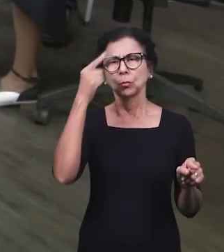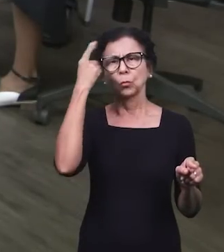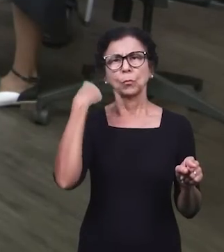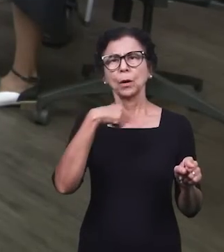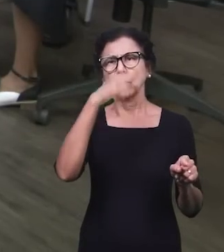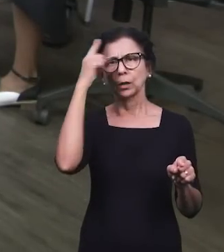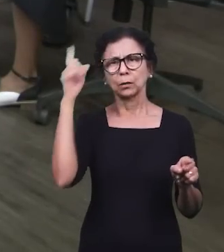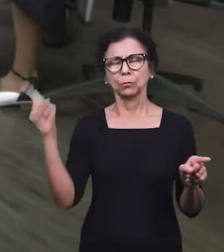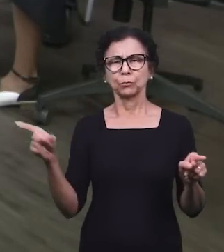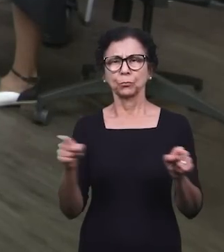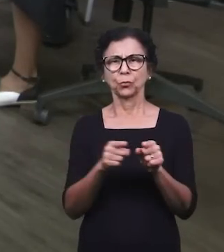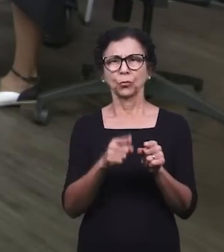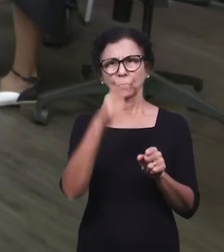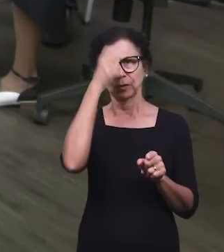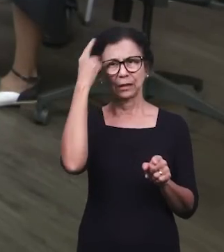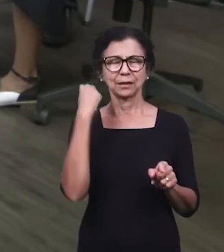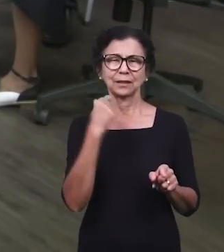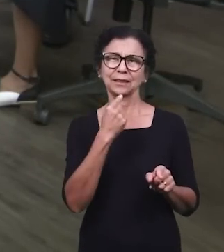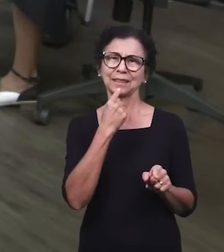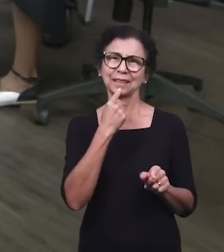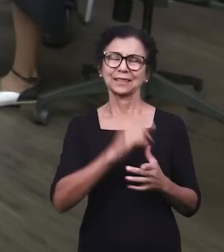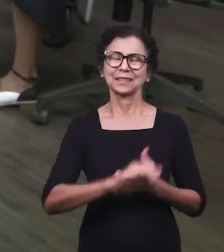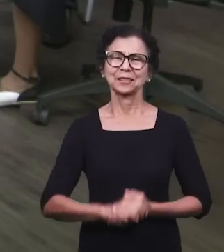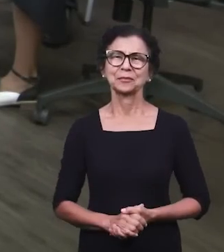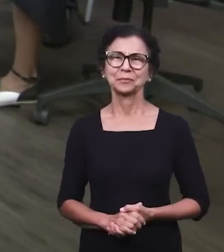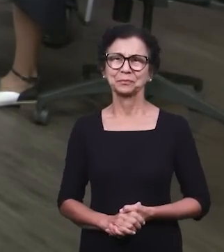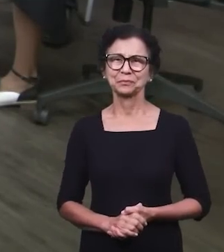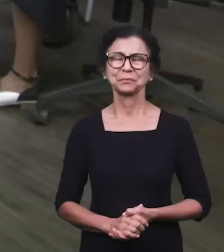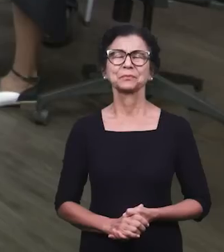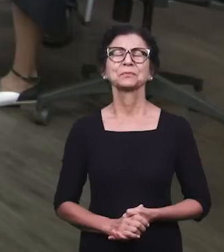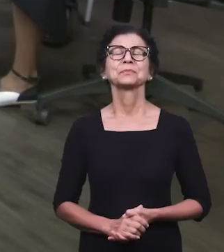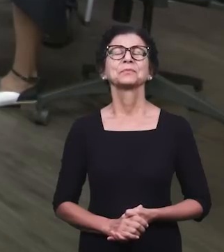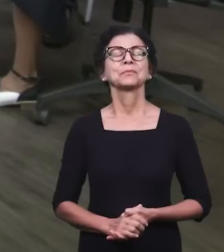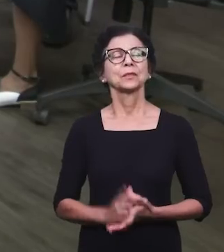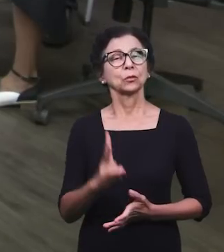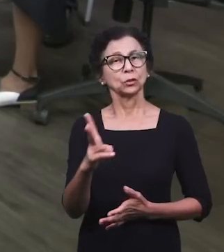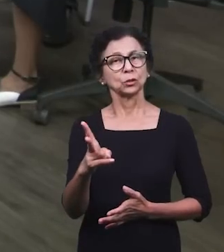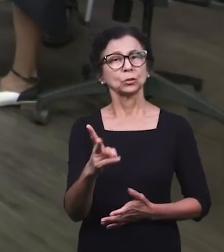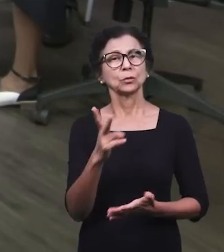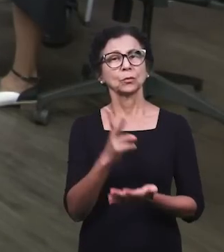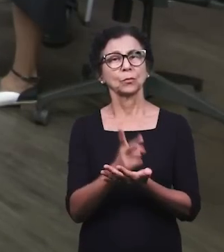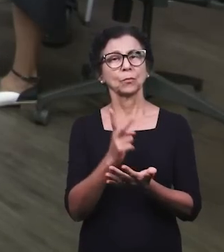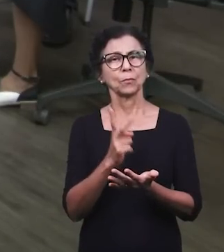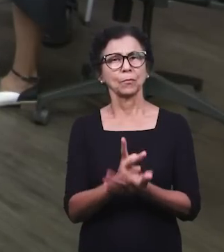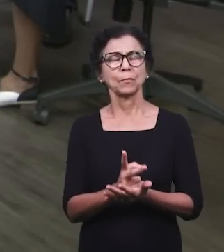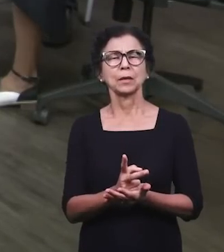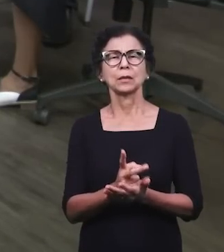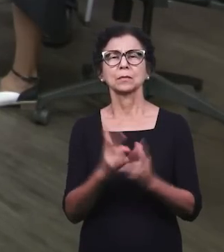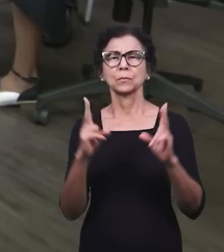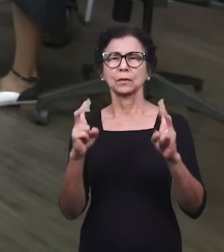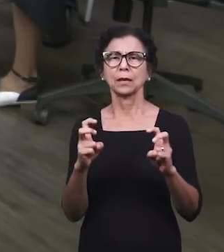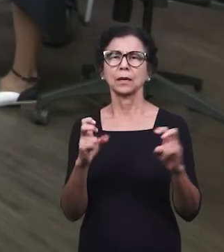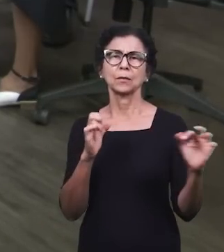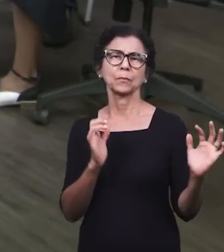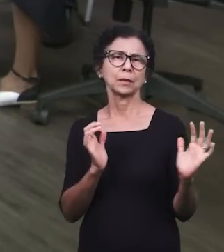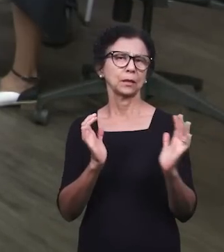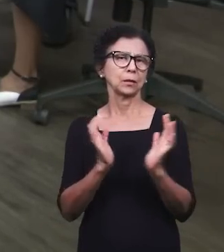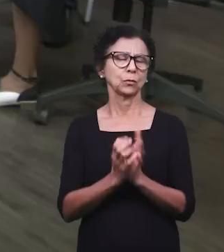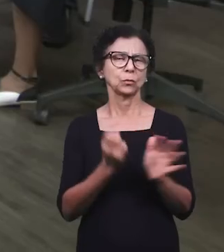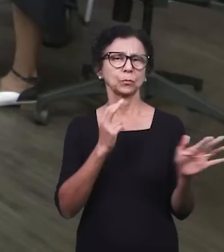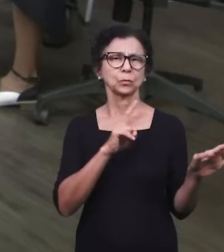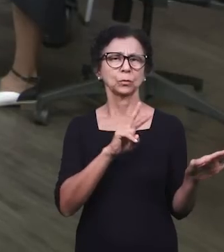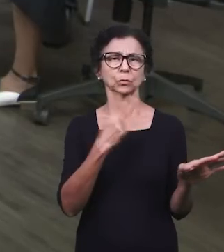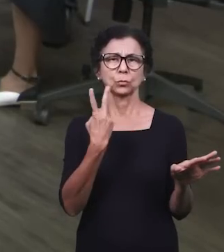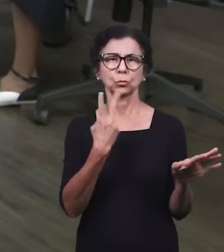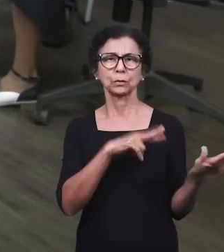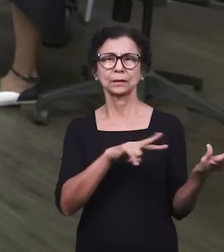30 minutos, e a gente aborda o mesmo tema com o mesmo grupo em duas semanas consecutivas. Você começa a ver